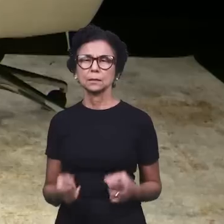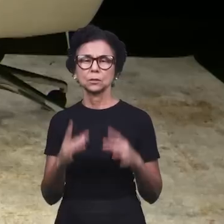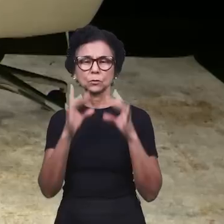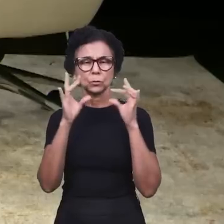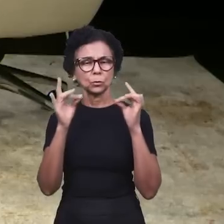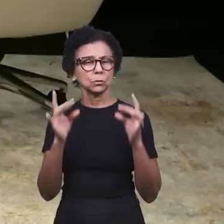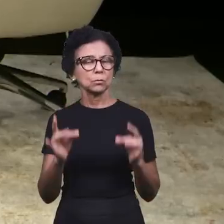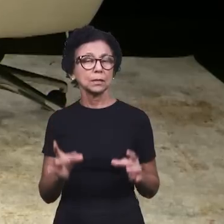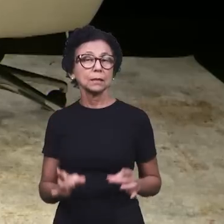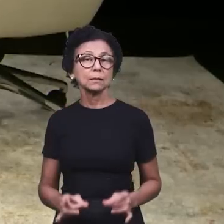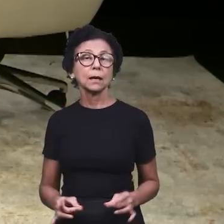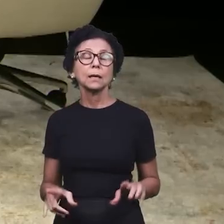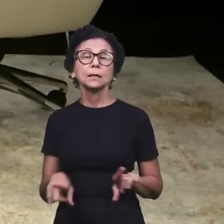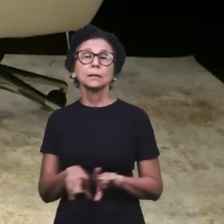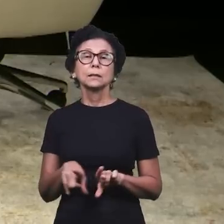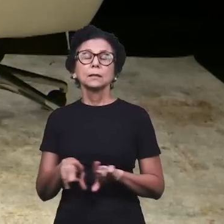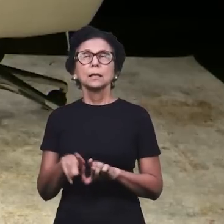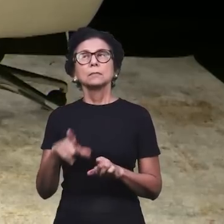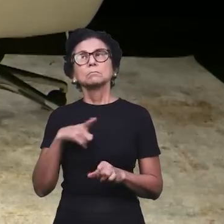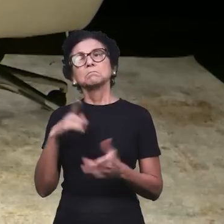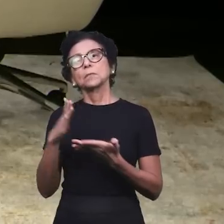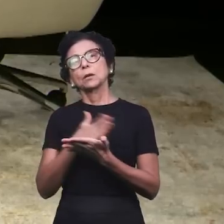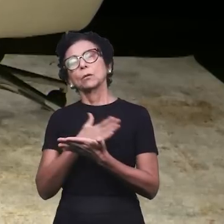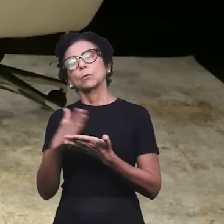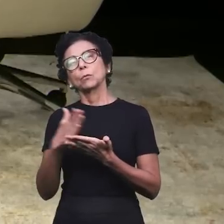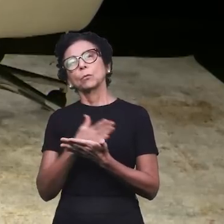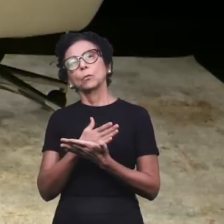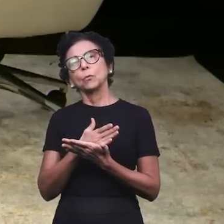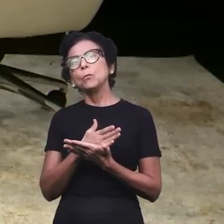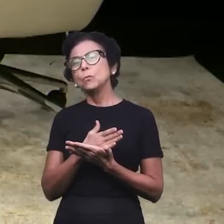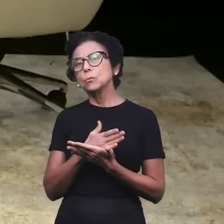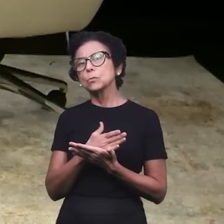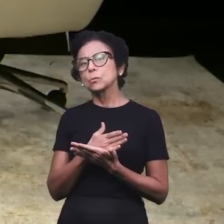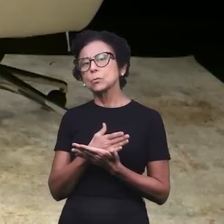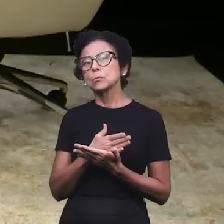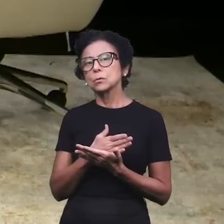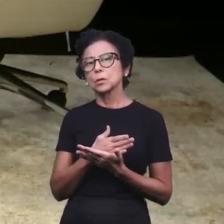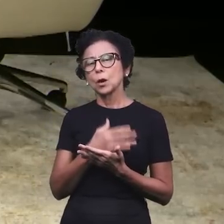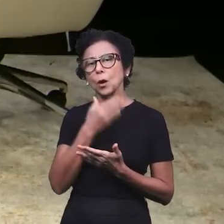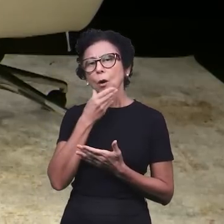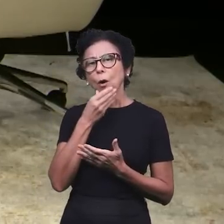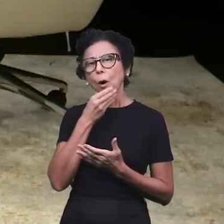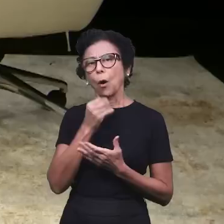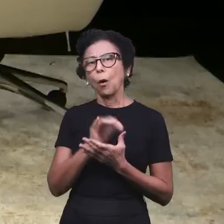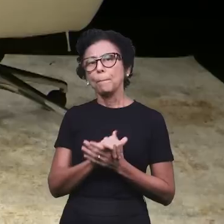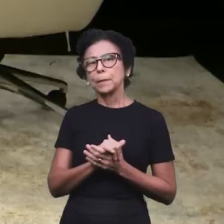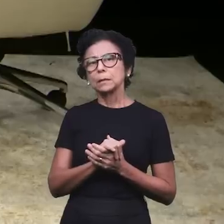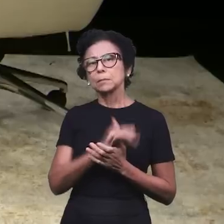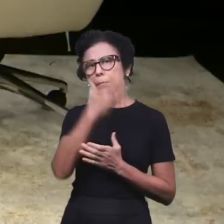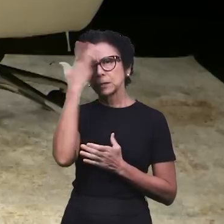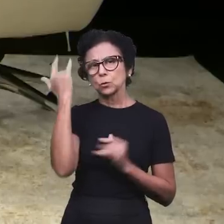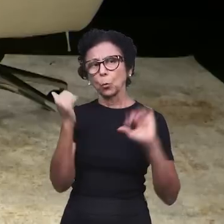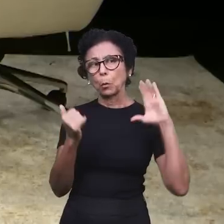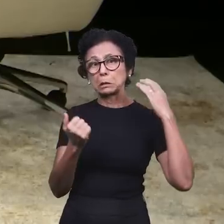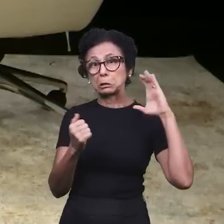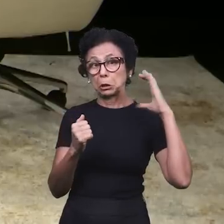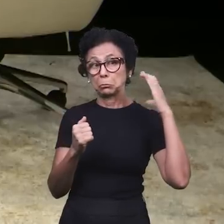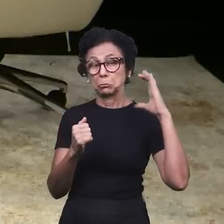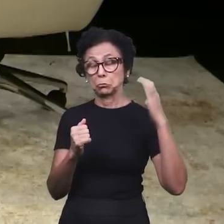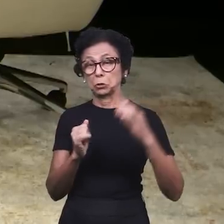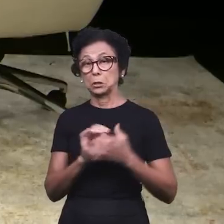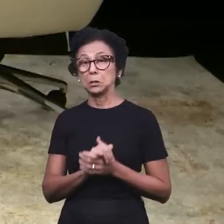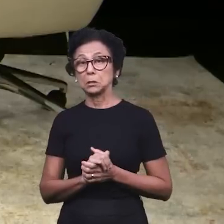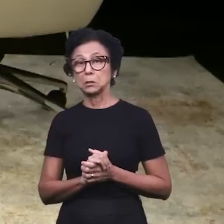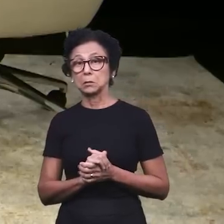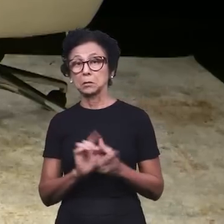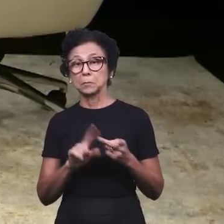alguns, até cientistas lá do meio, que acharam impressionante, alguns professores universitários. Realmente,